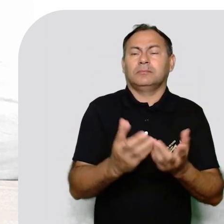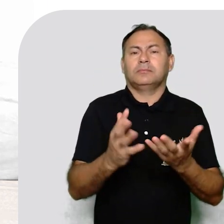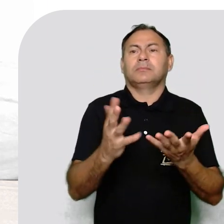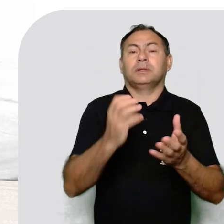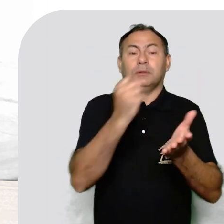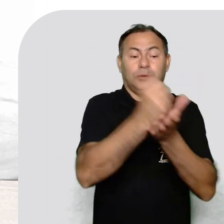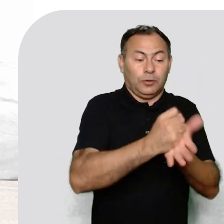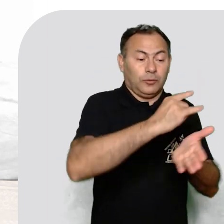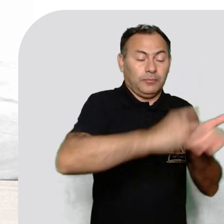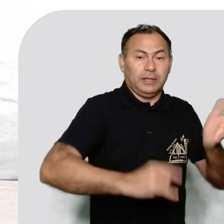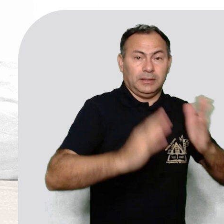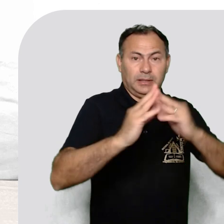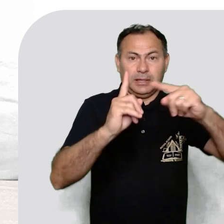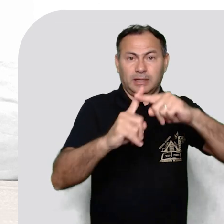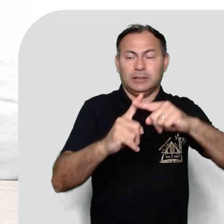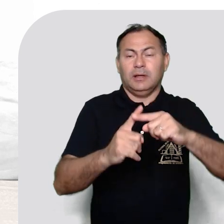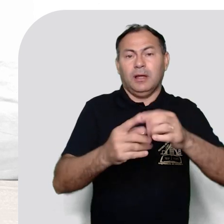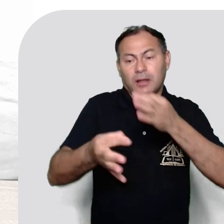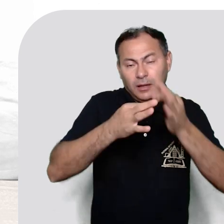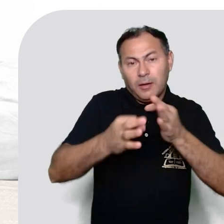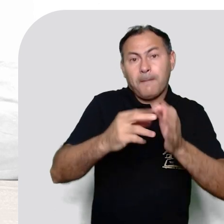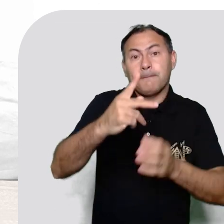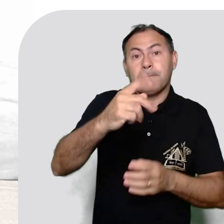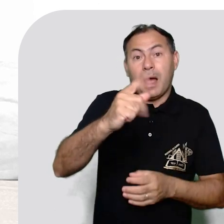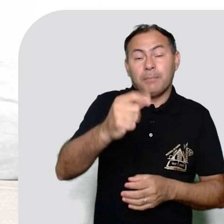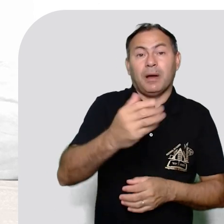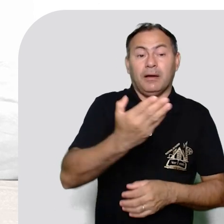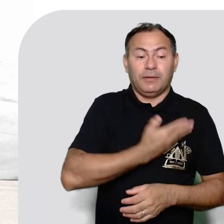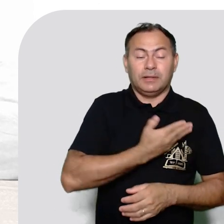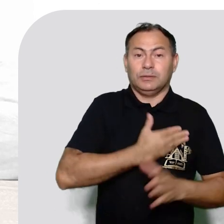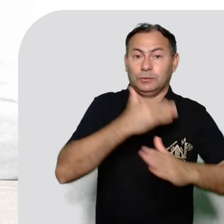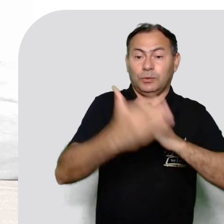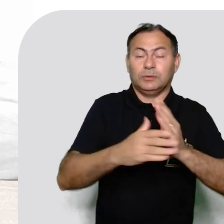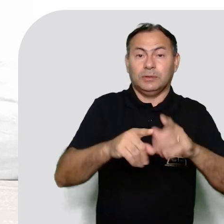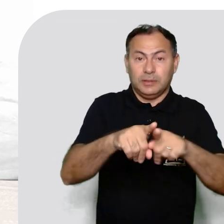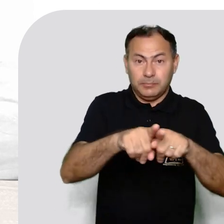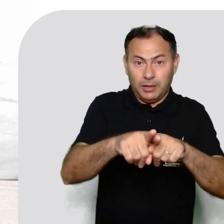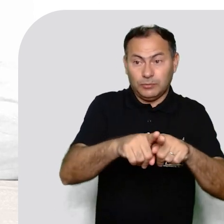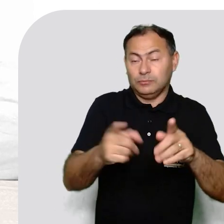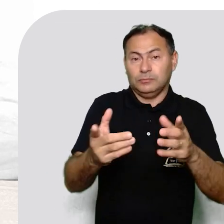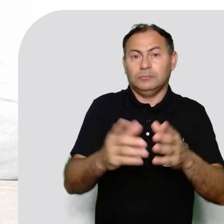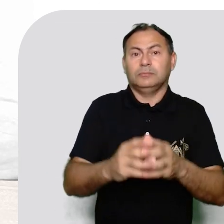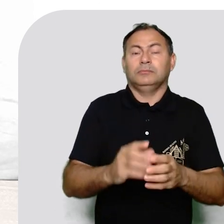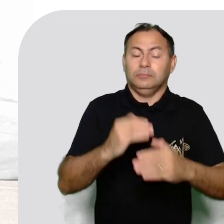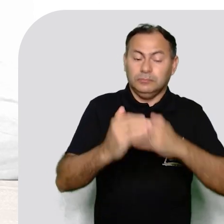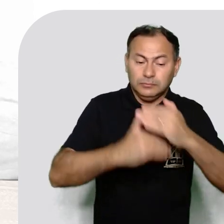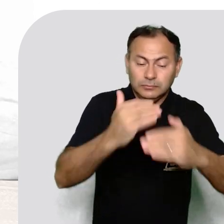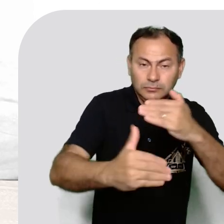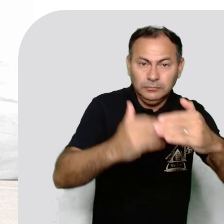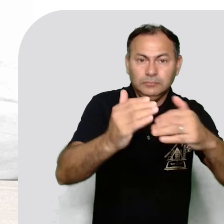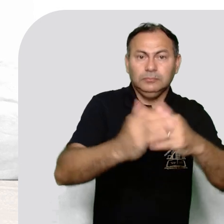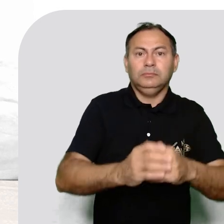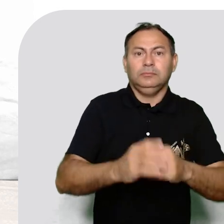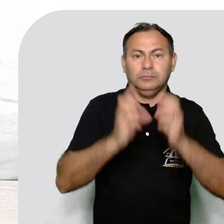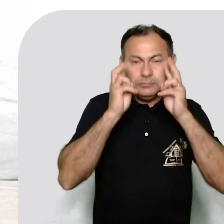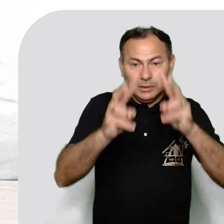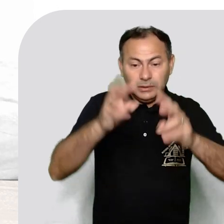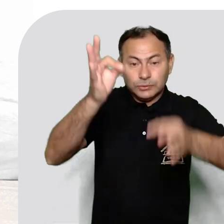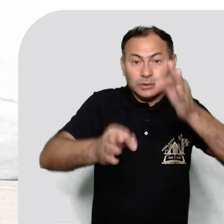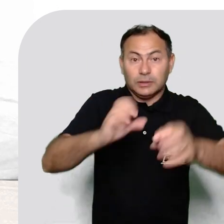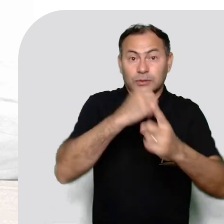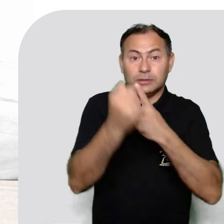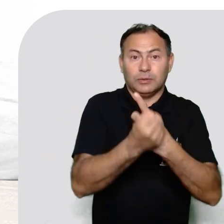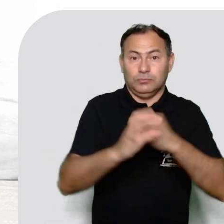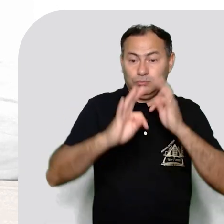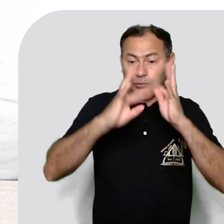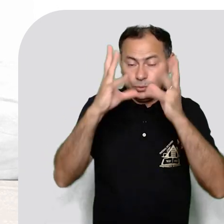o documento da Igreja Fratelli Tutti, de Papa Francisco, todos os irmãos, construir essa visão de justiça